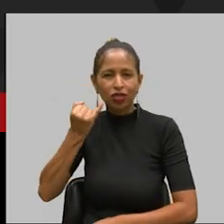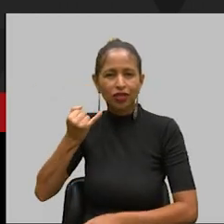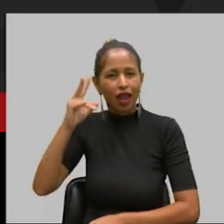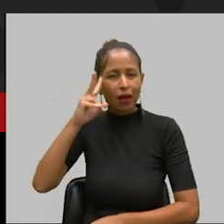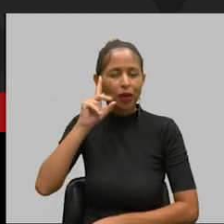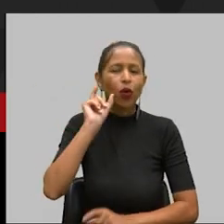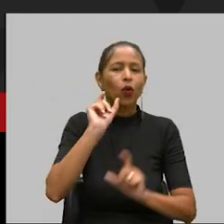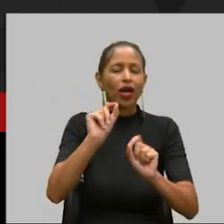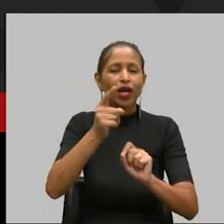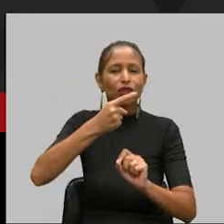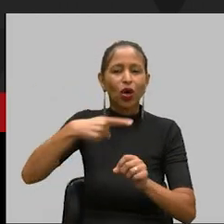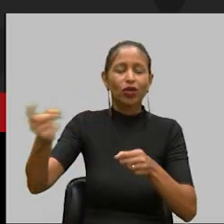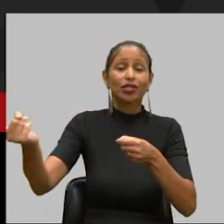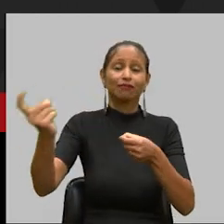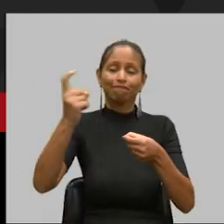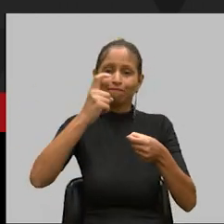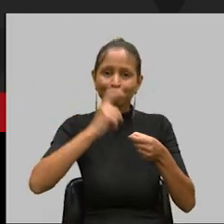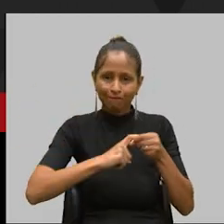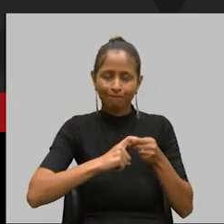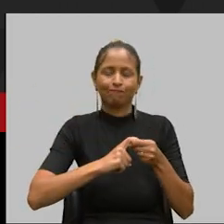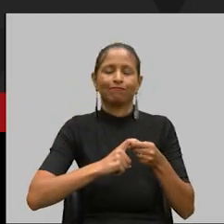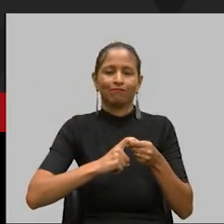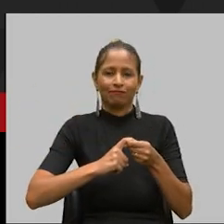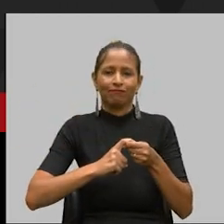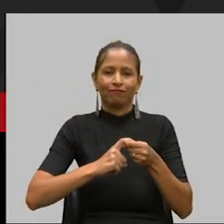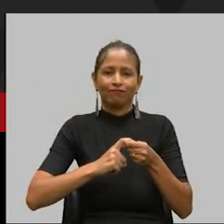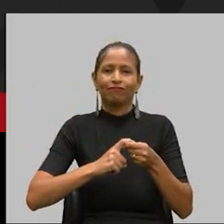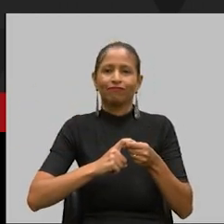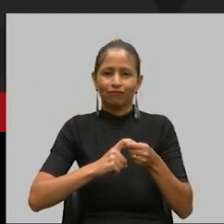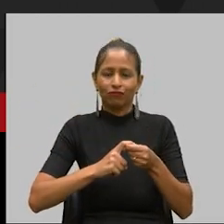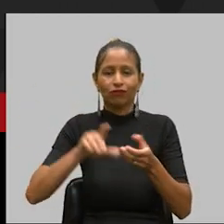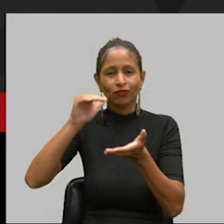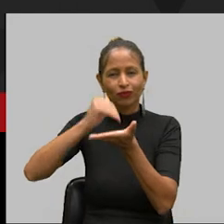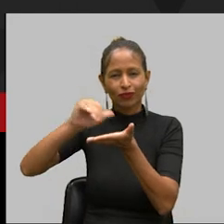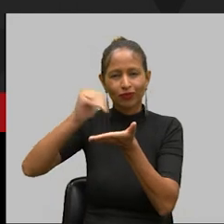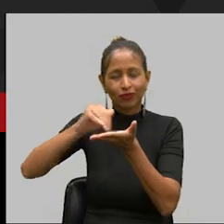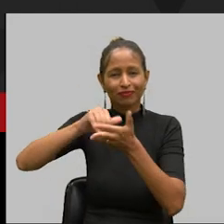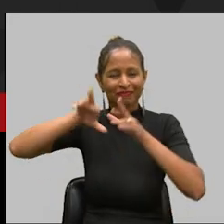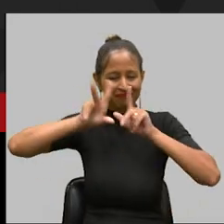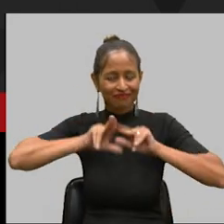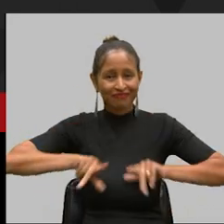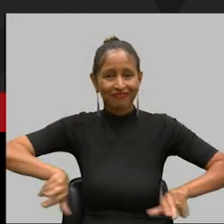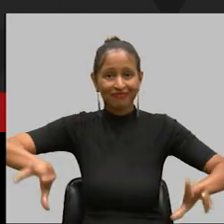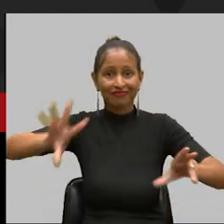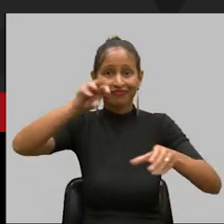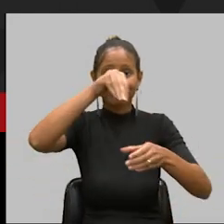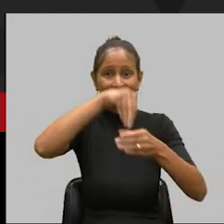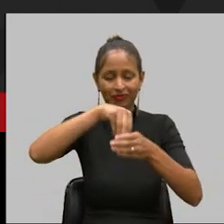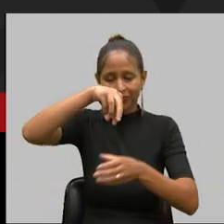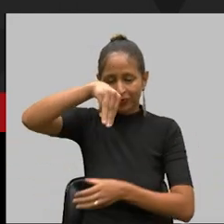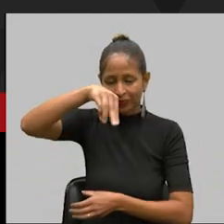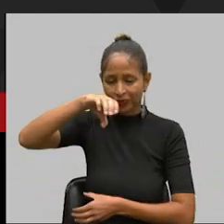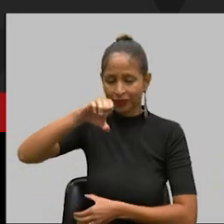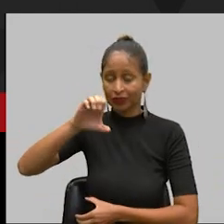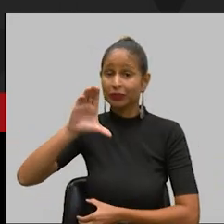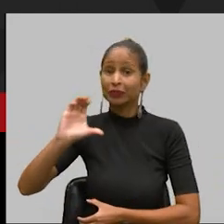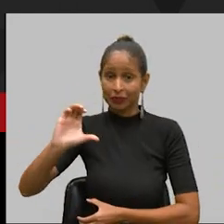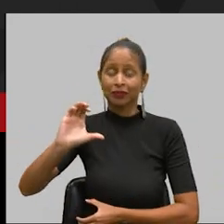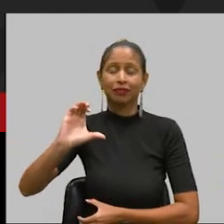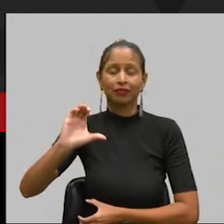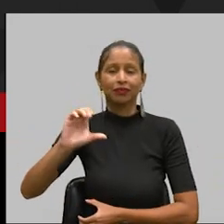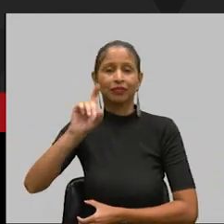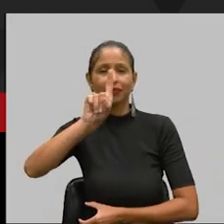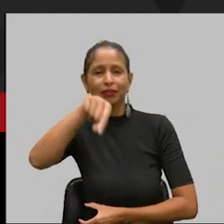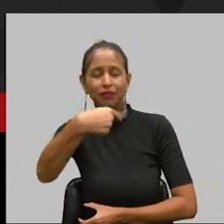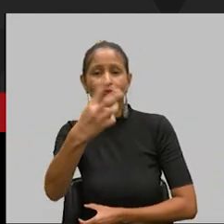né nós retomamos a secad a secretaria da diversidade dentro do MEC né depois